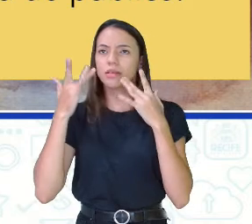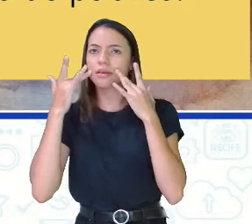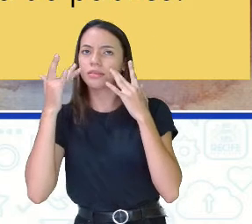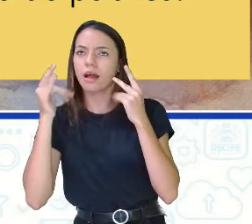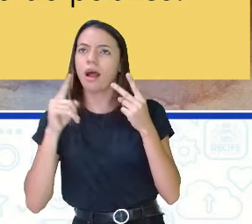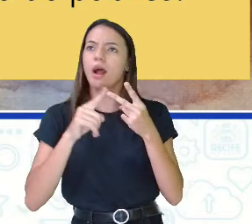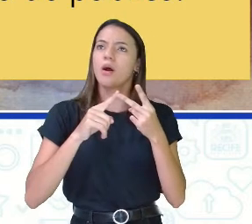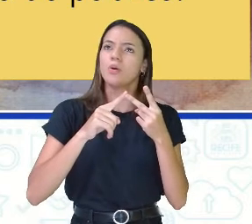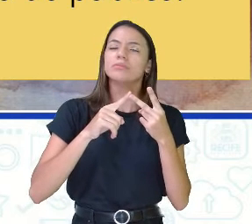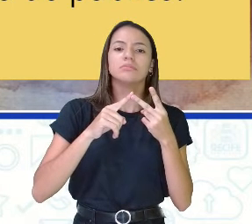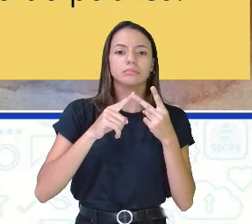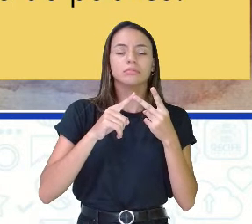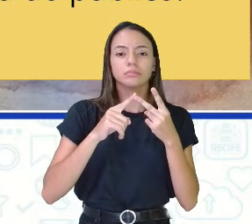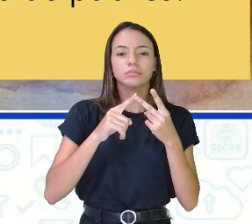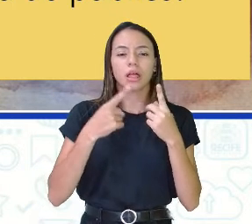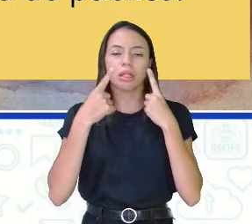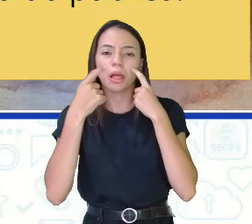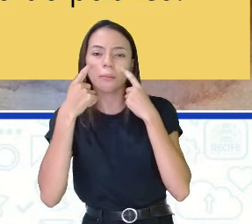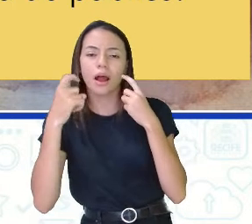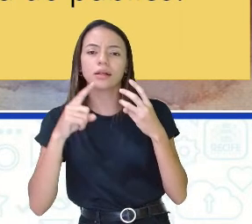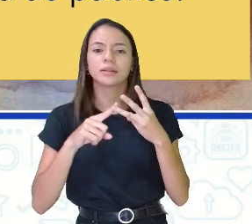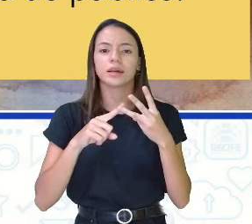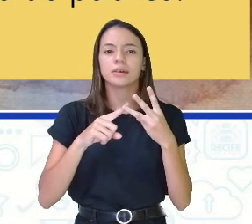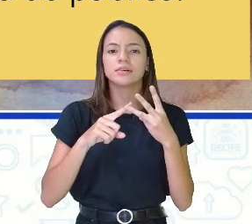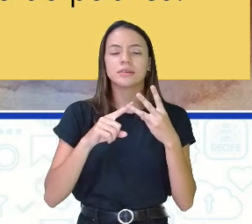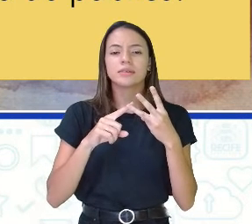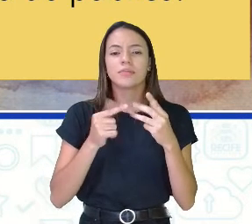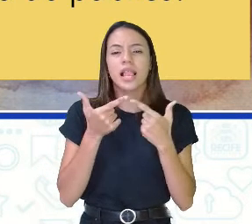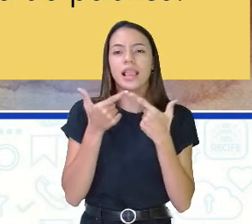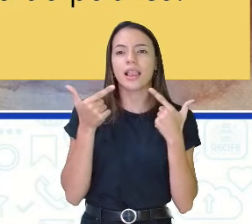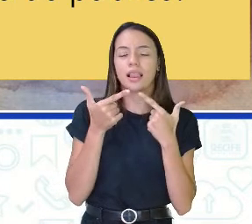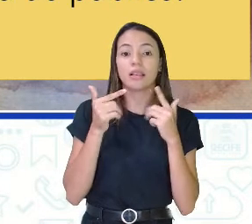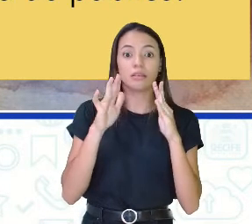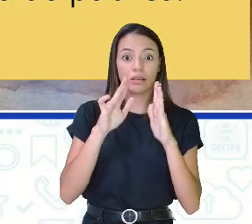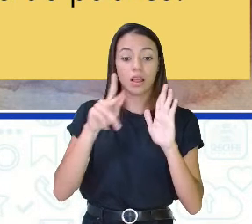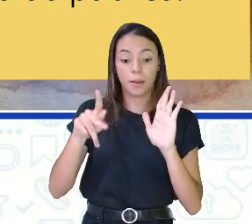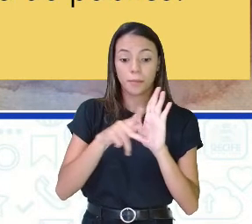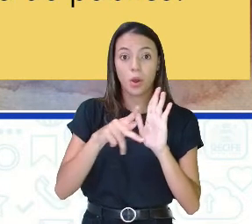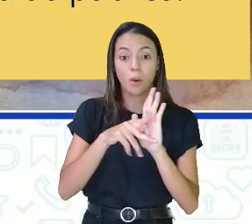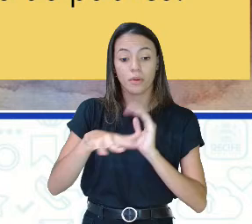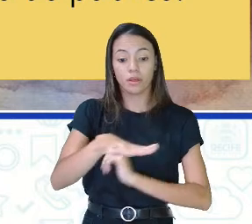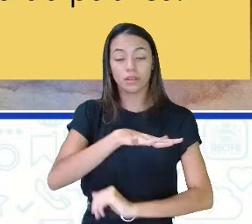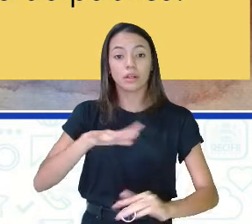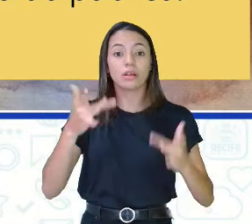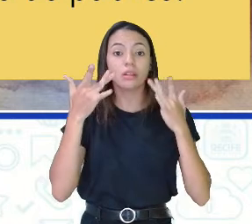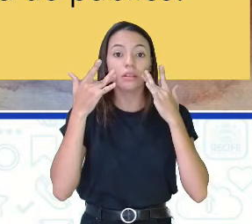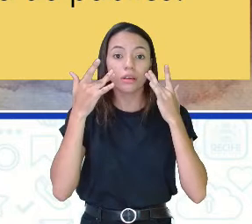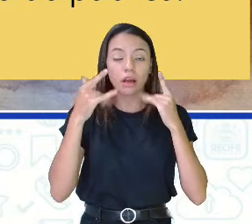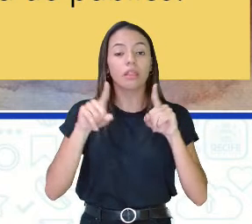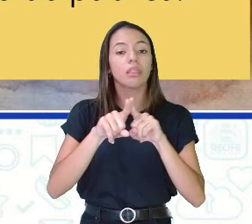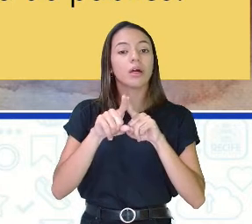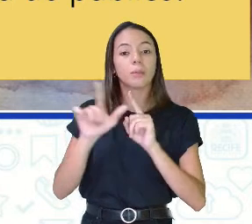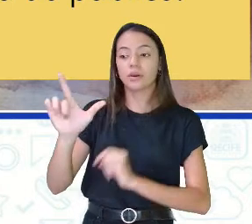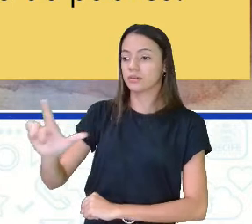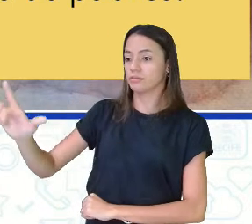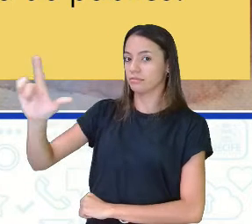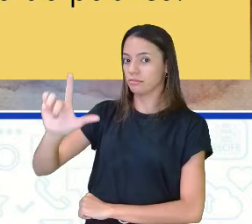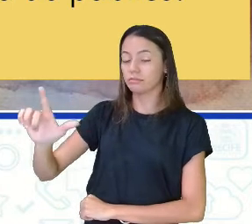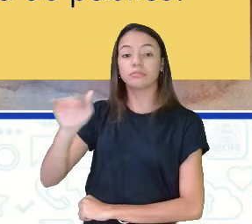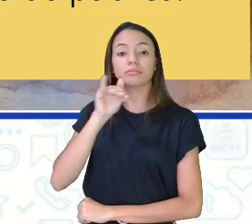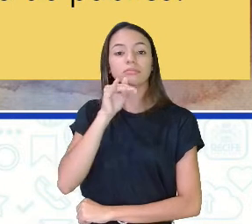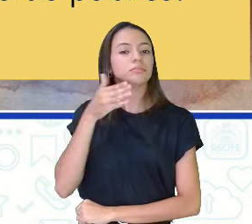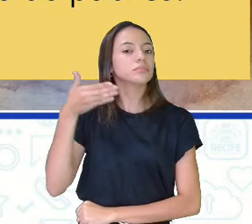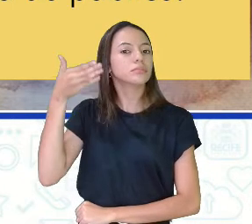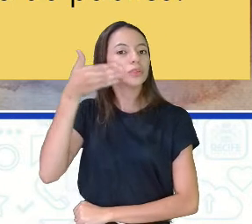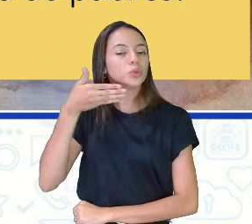dramática ou satírica? É um tipo de ironia específica do teatro e da literatura. Então, os discursos que circulam aqui,